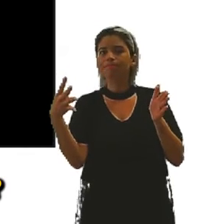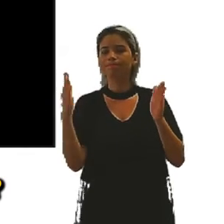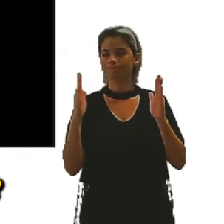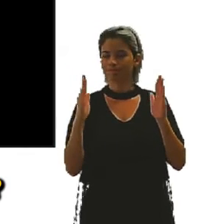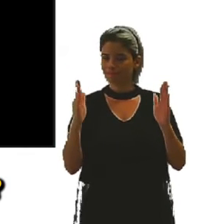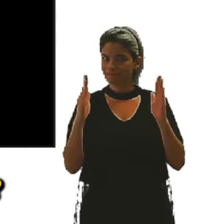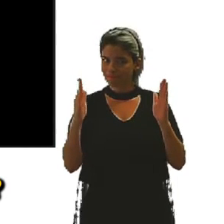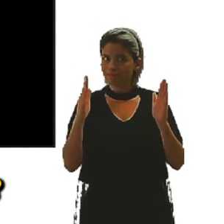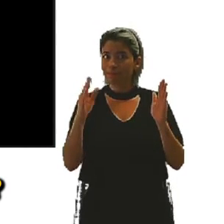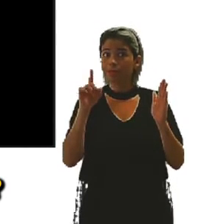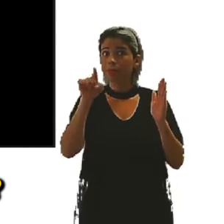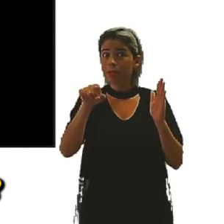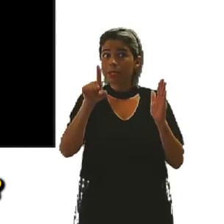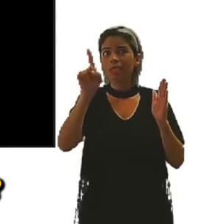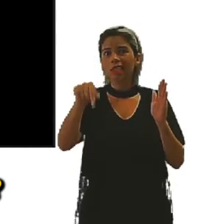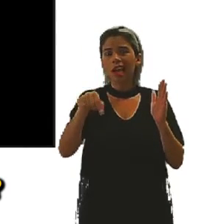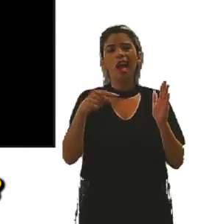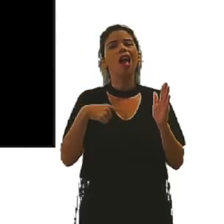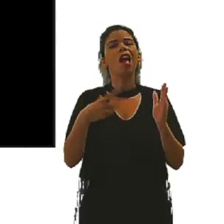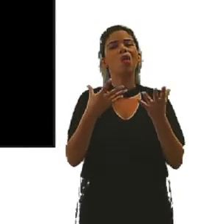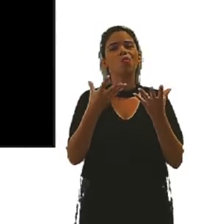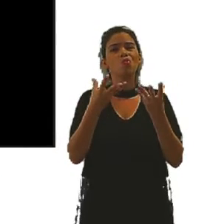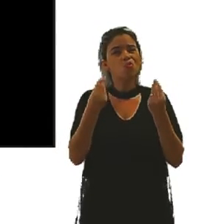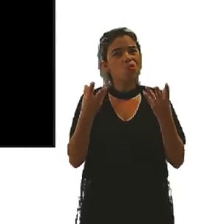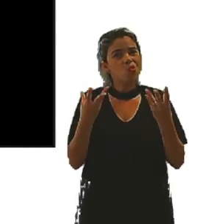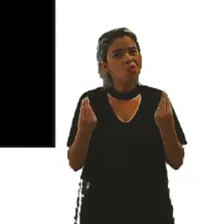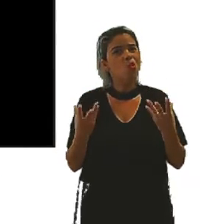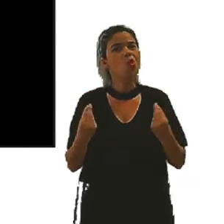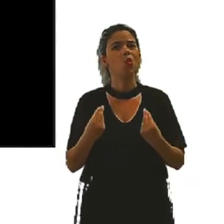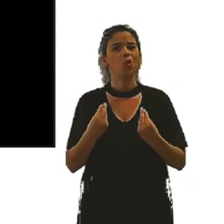Olha como isso assola e como isso